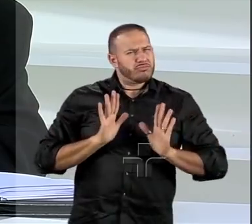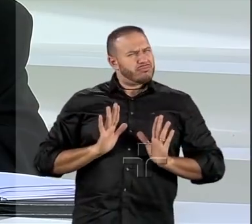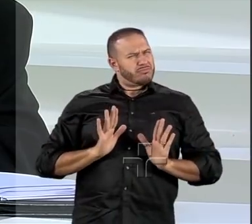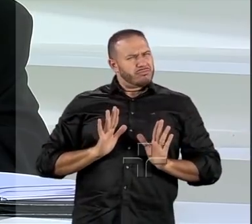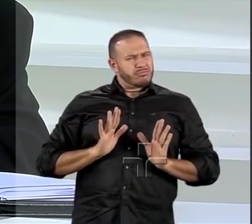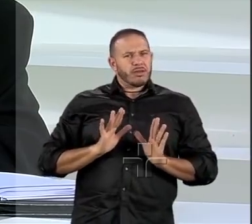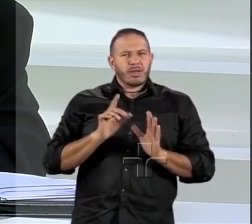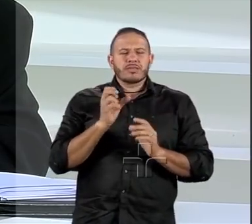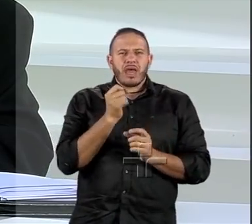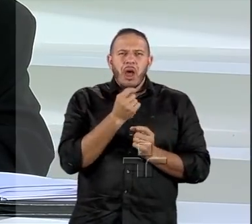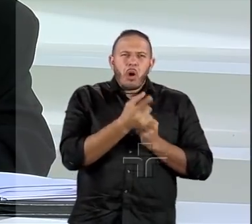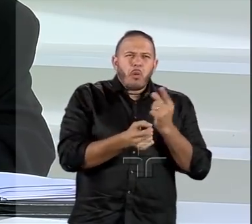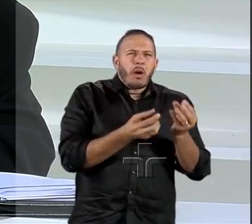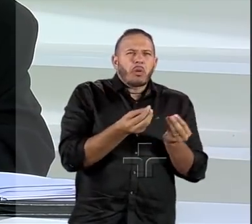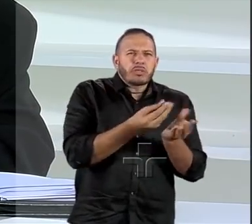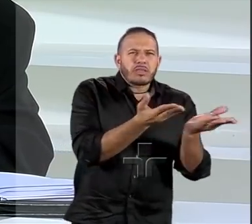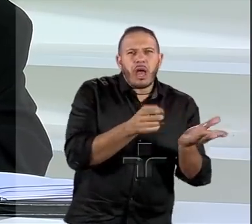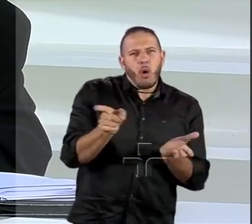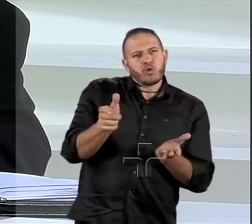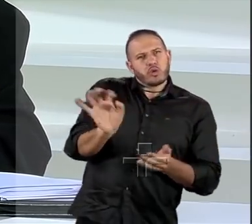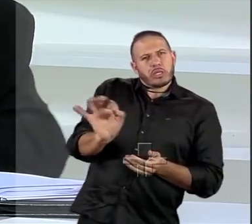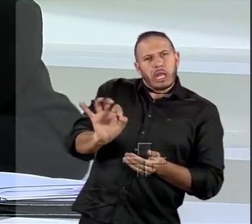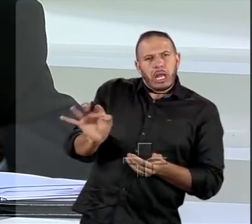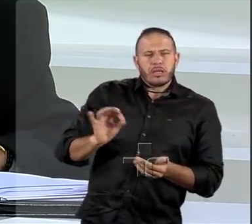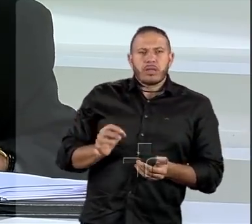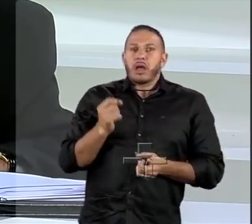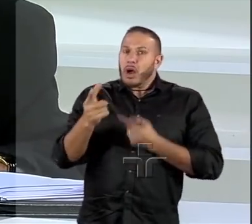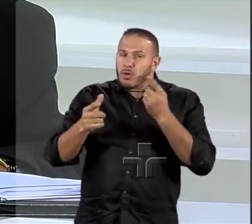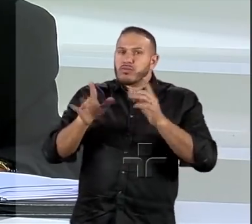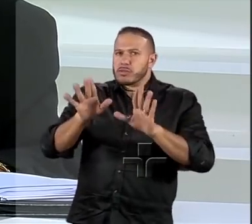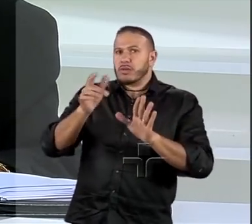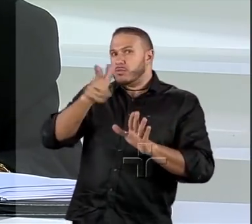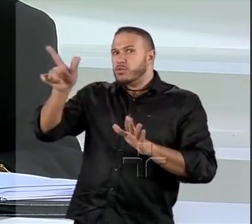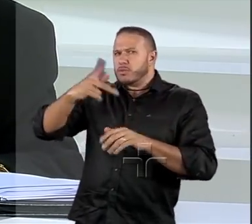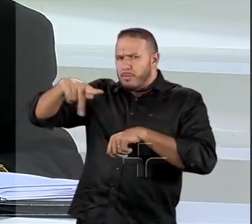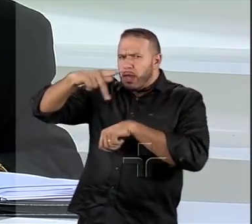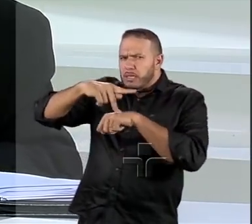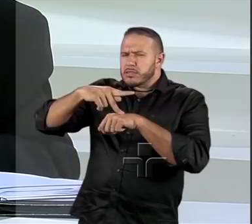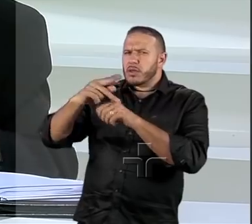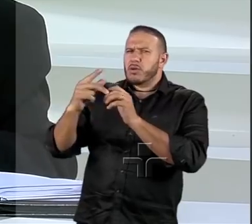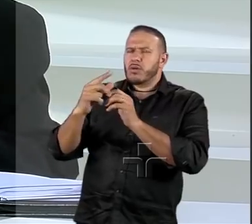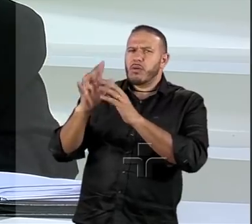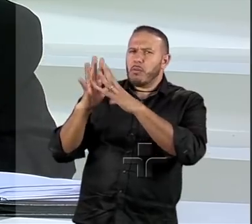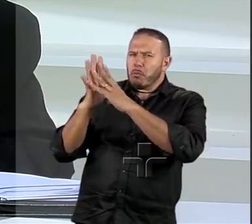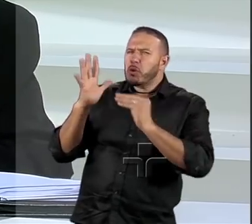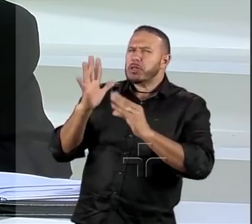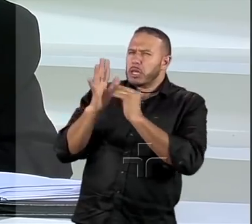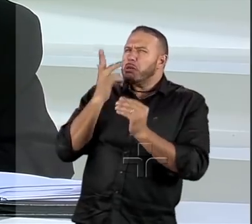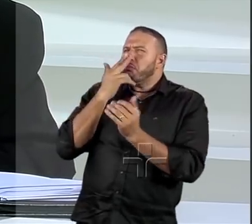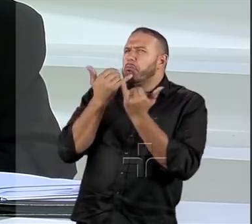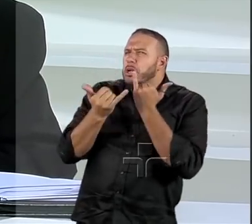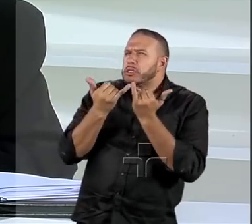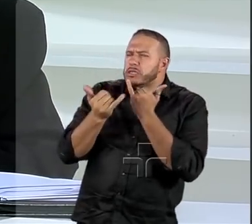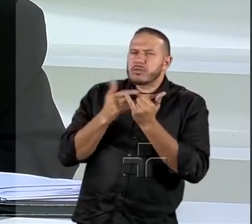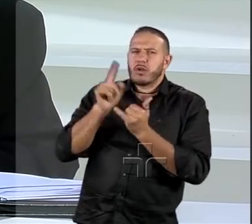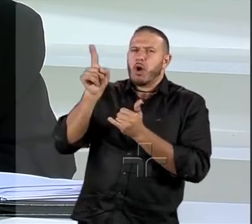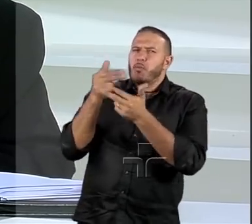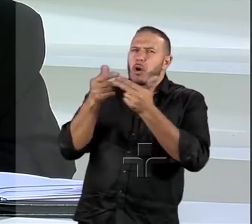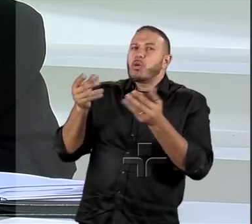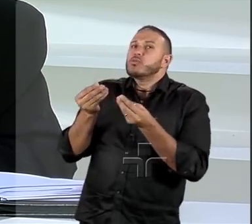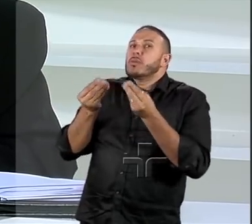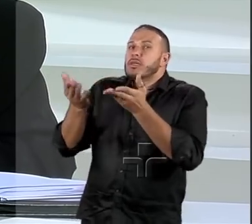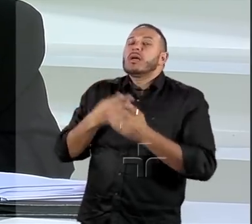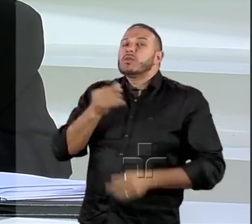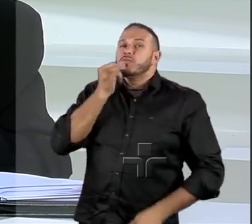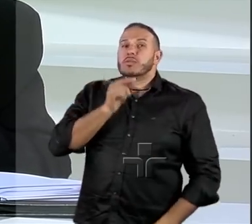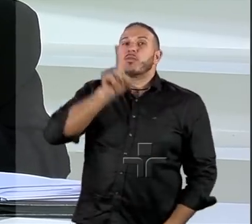algumas coisas e outras não. Em alguns países que têm um modelo semelhante ao nosso, algumas coisas não são dadas, como, por exemplo,